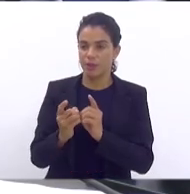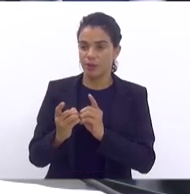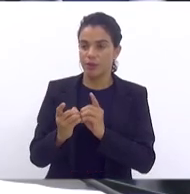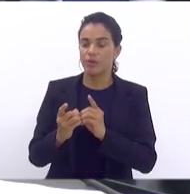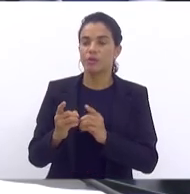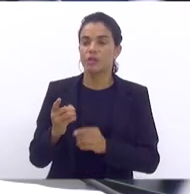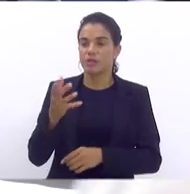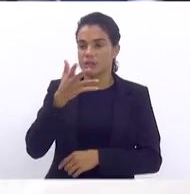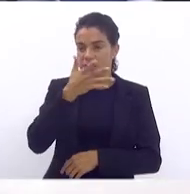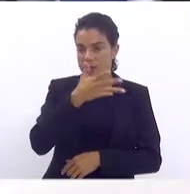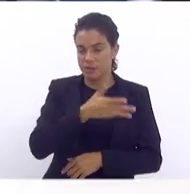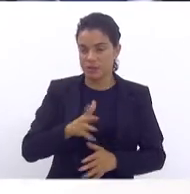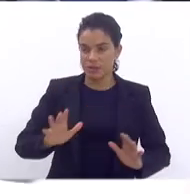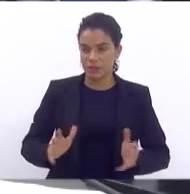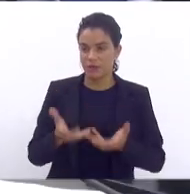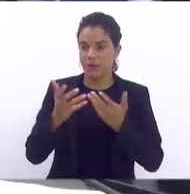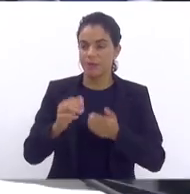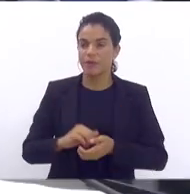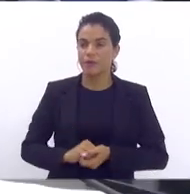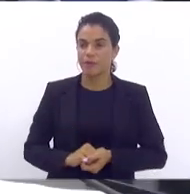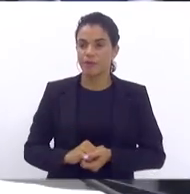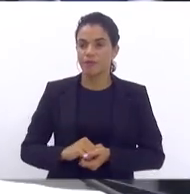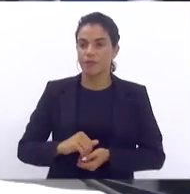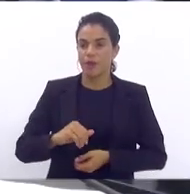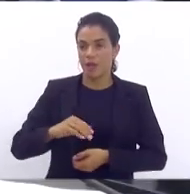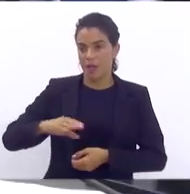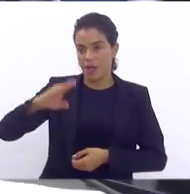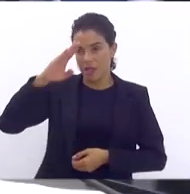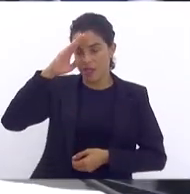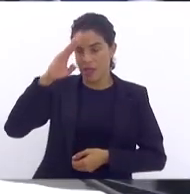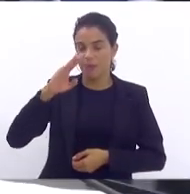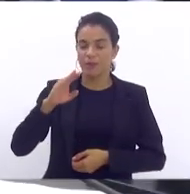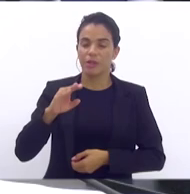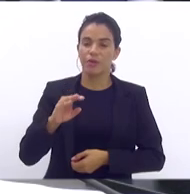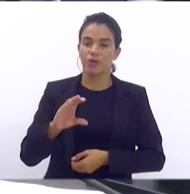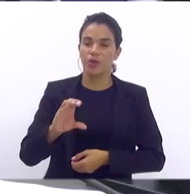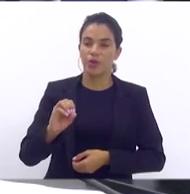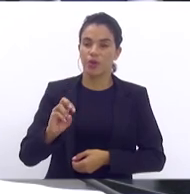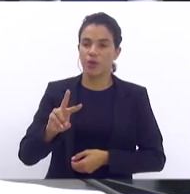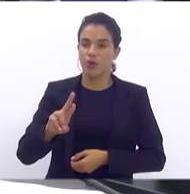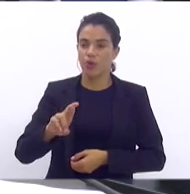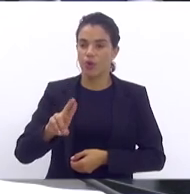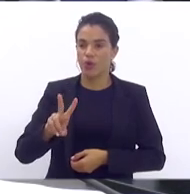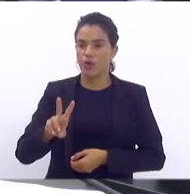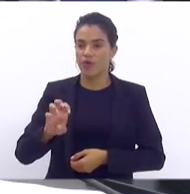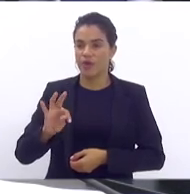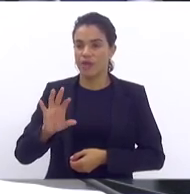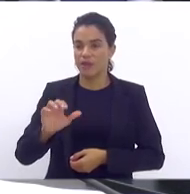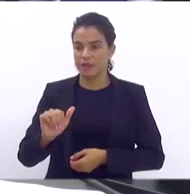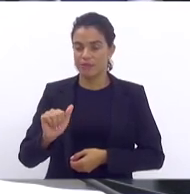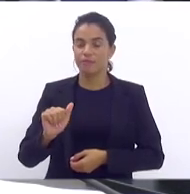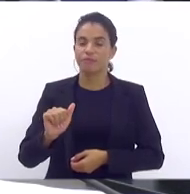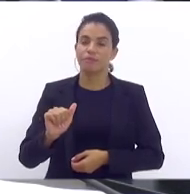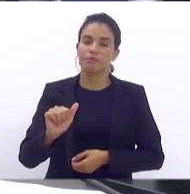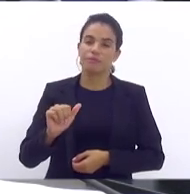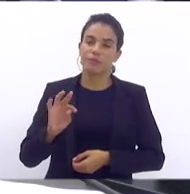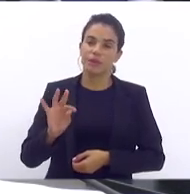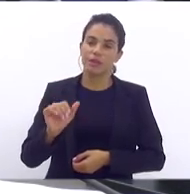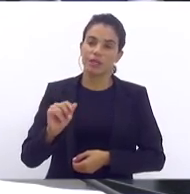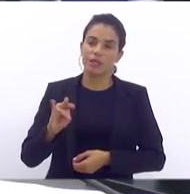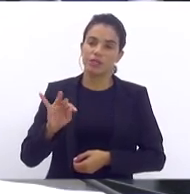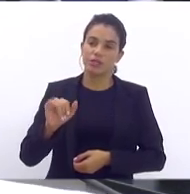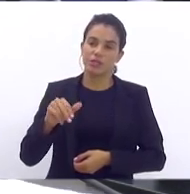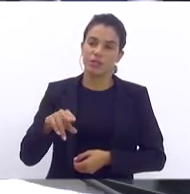assistência de salvamento, capitão de corveta Tatiana Rezende da Silva Beringer,